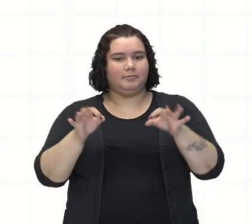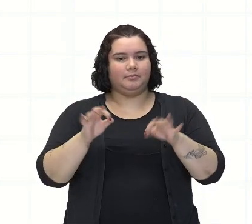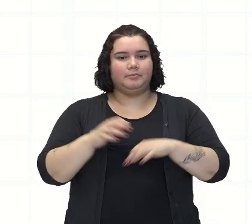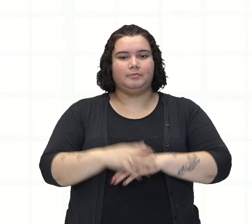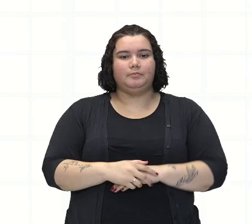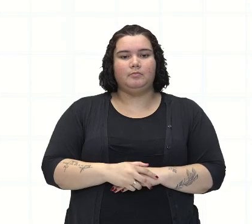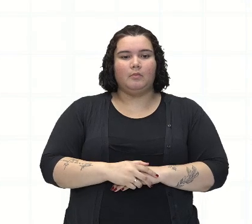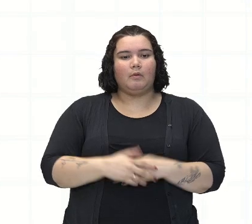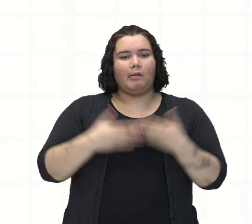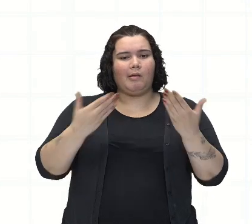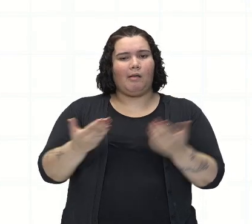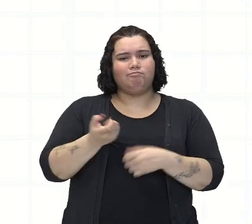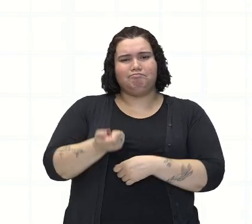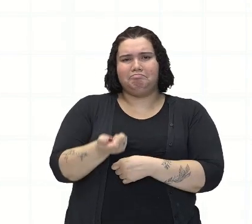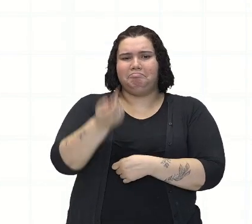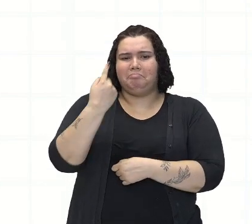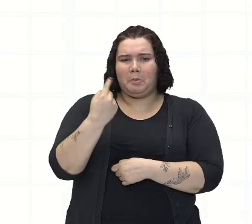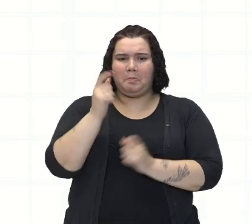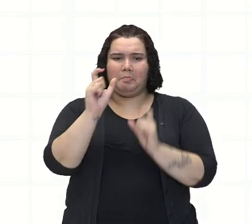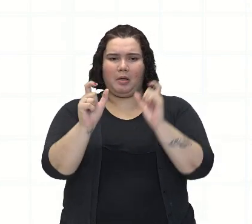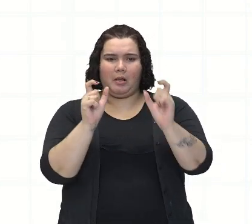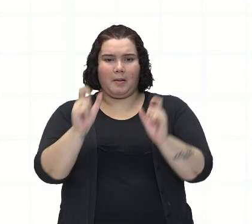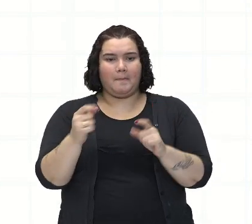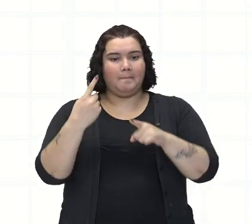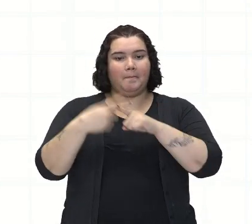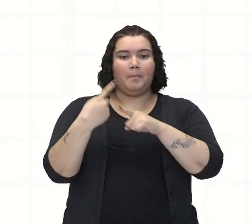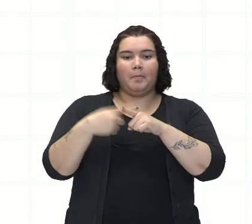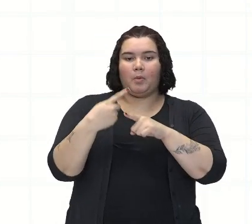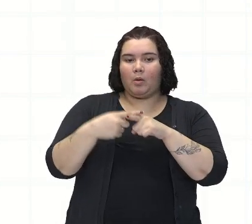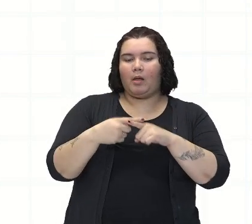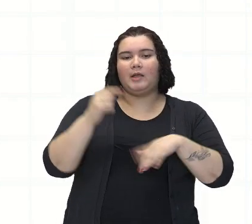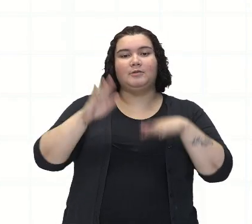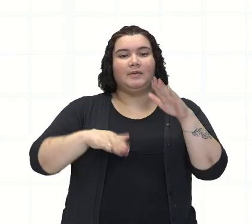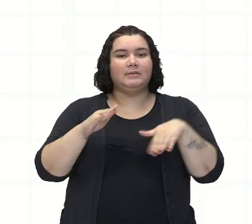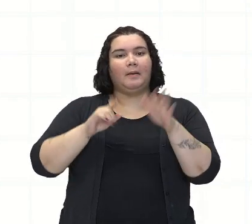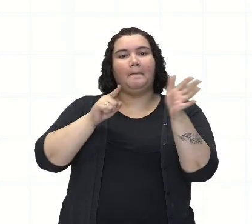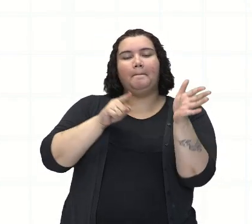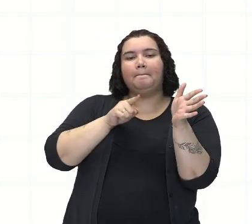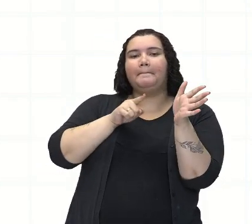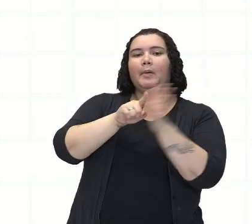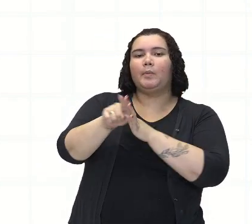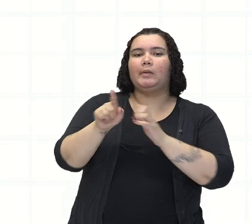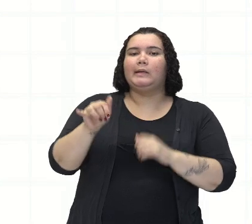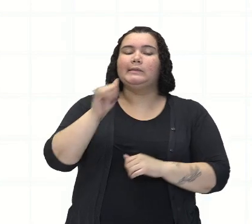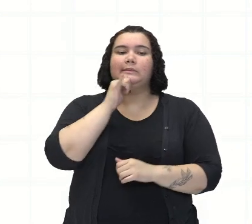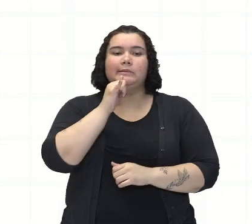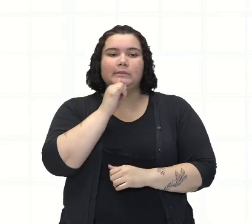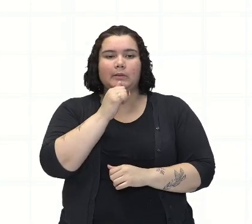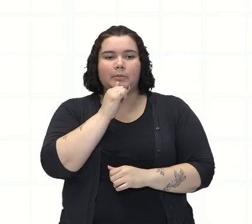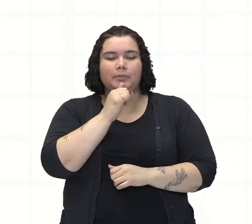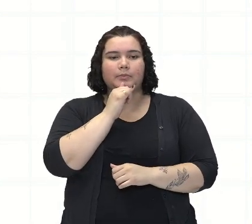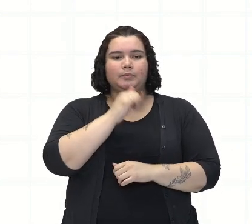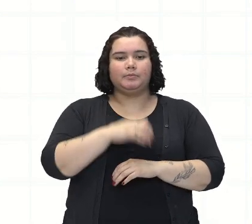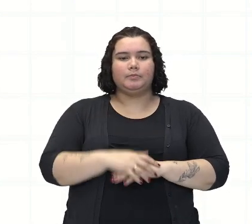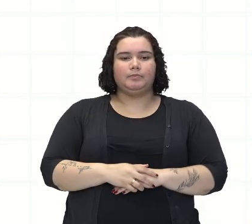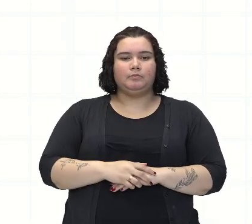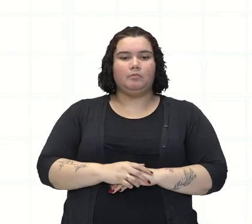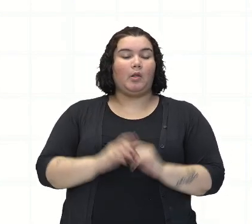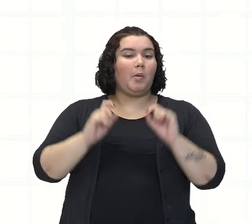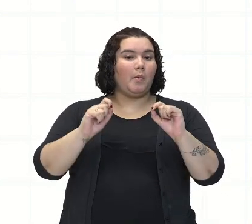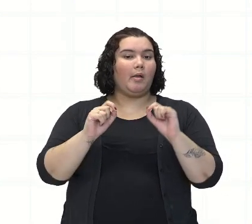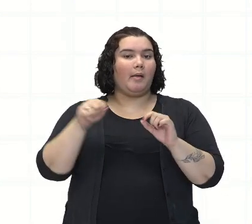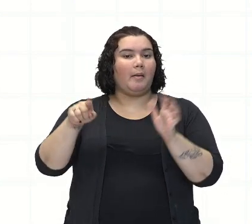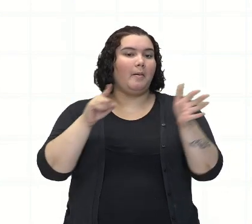Menos pela estranhez das palavras, pois só em raro ela perguntava, por exemplo, o que a Nininha